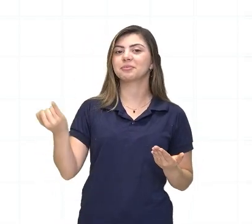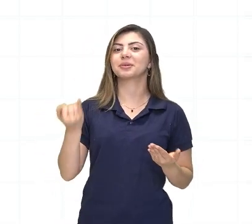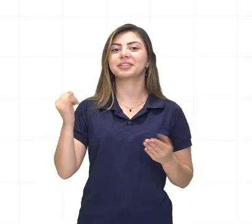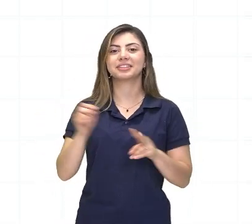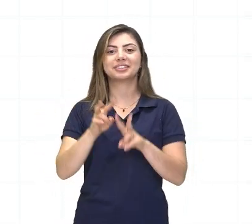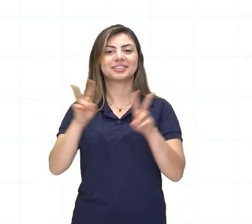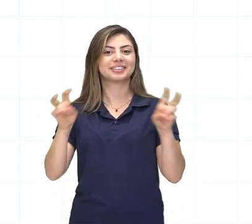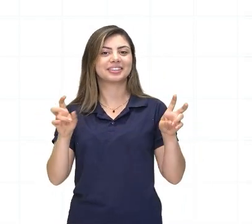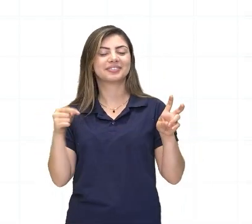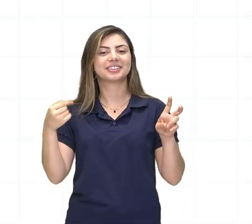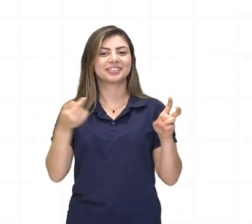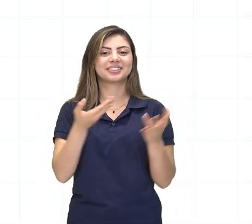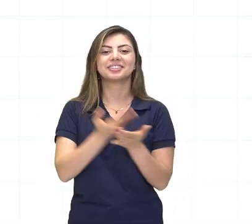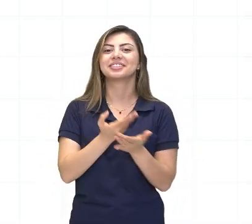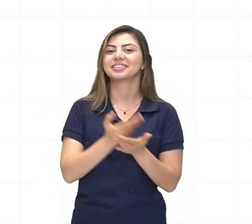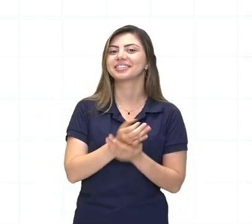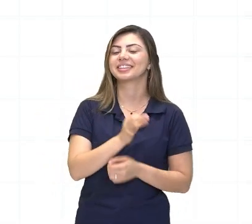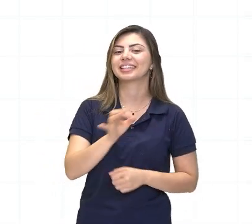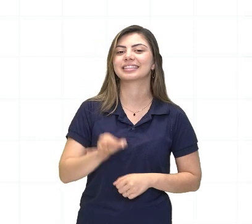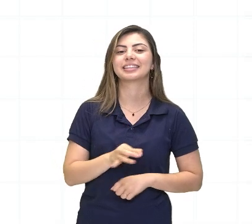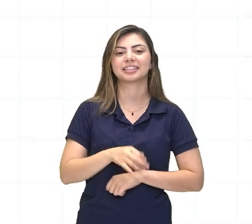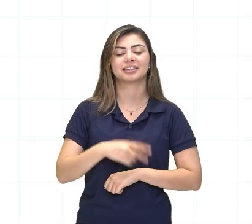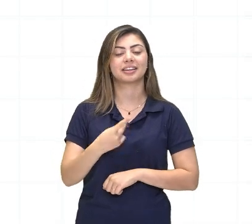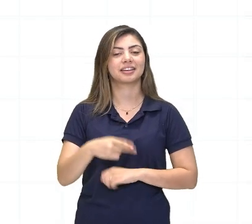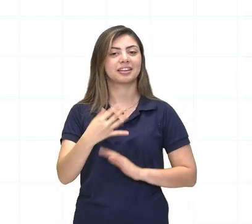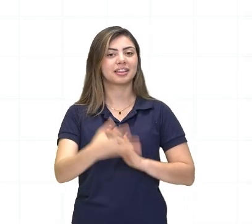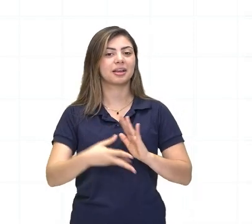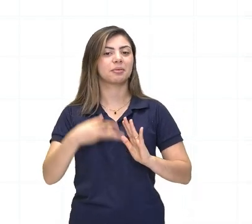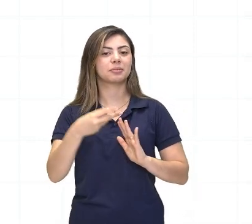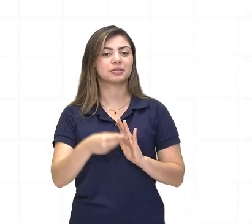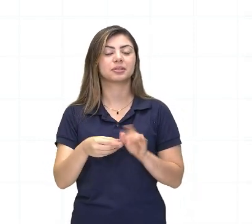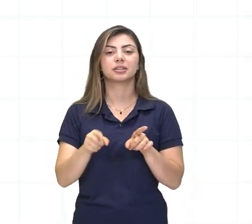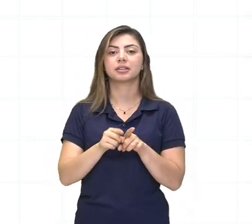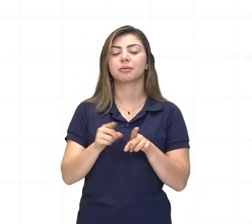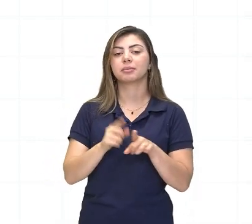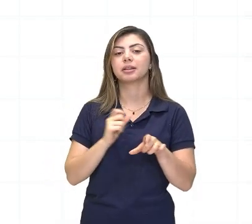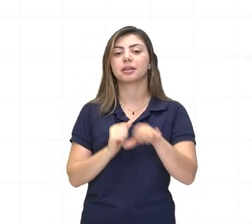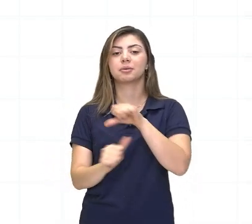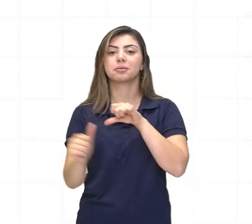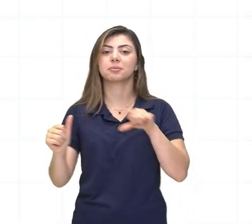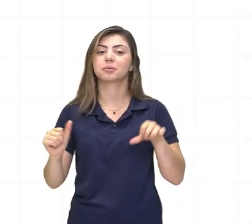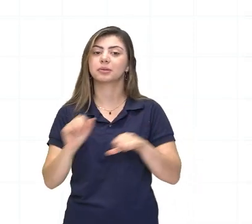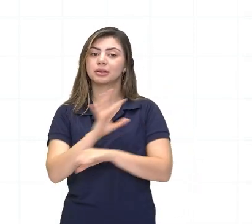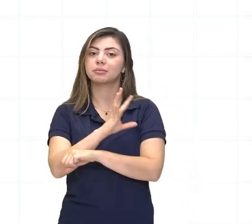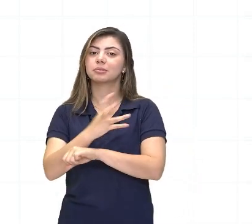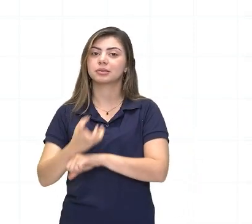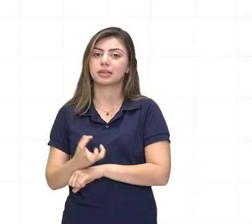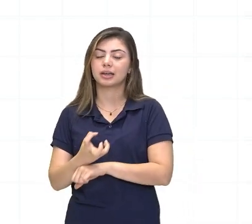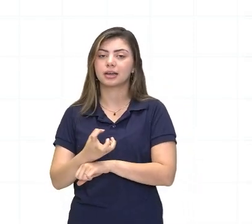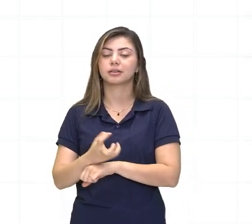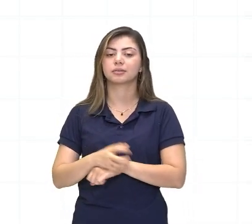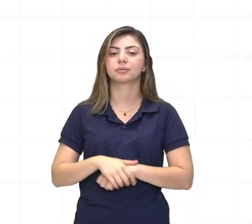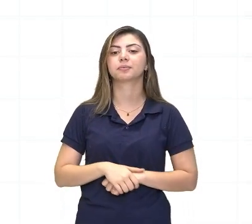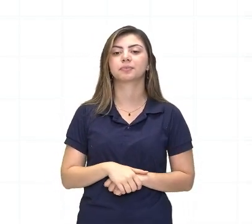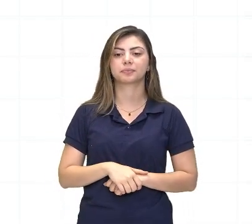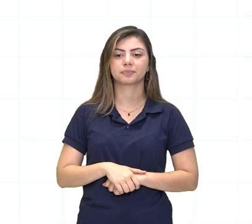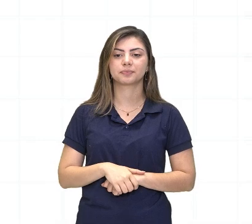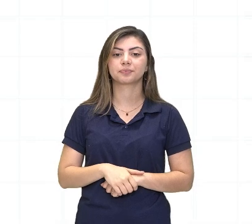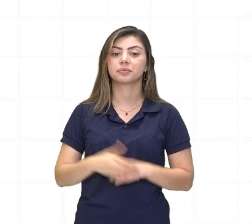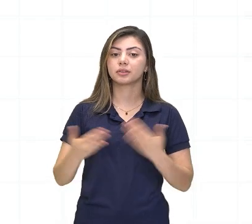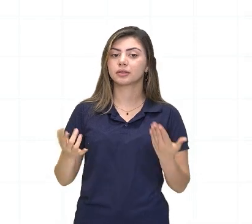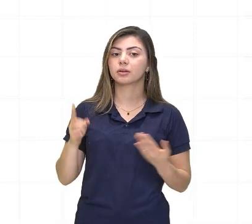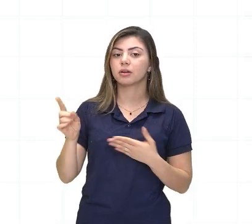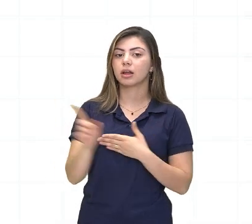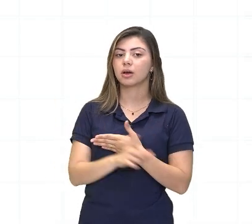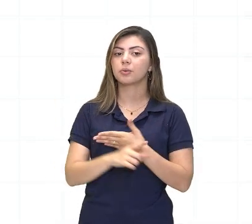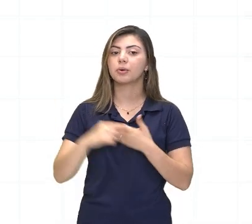Onde nós temos ali uma parte que é a Amazônia e outra parte que se transforma em Cerrado. O nosso escritor,